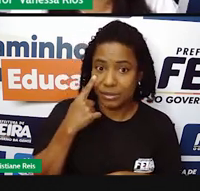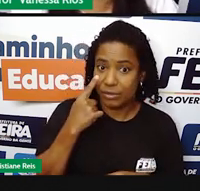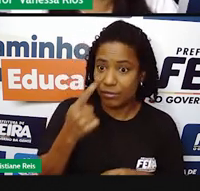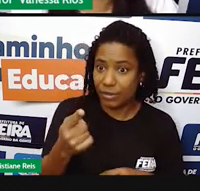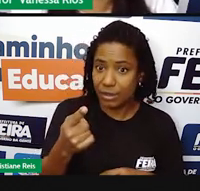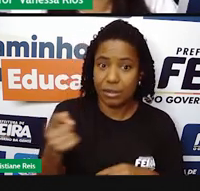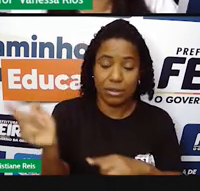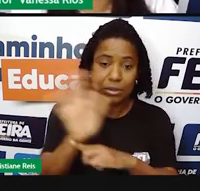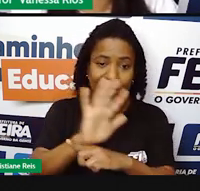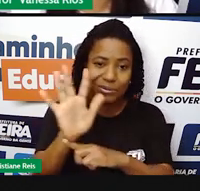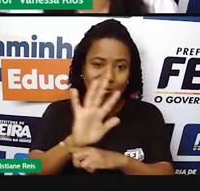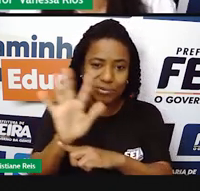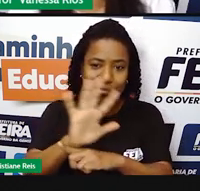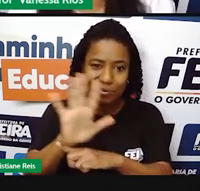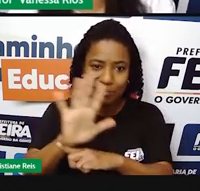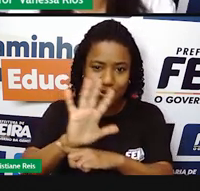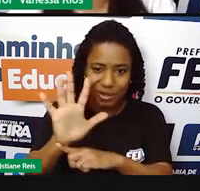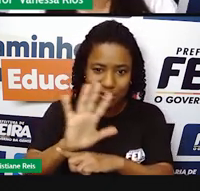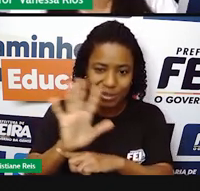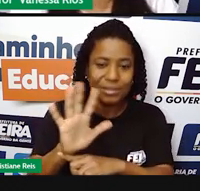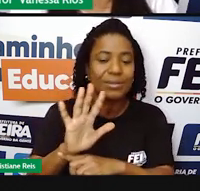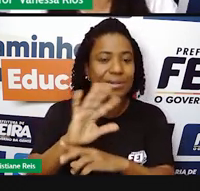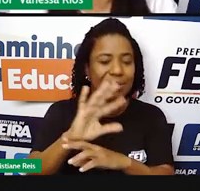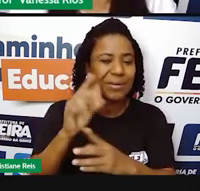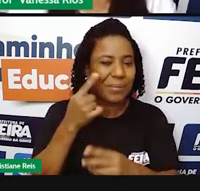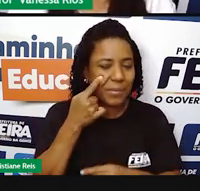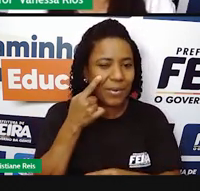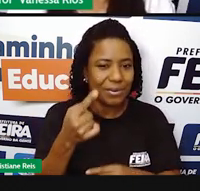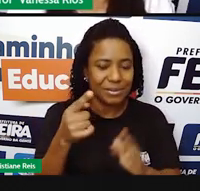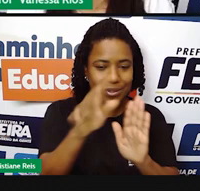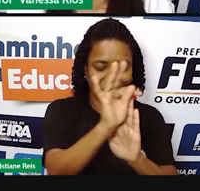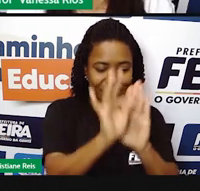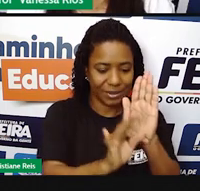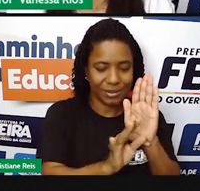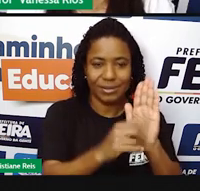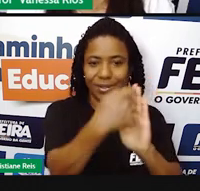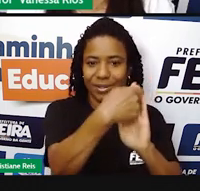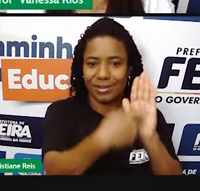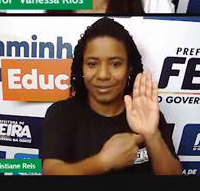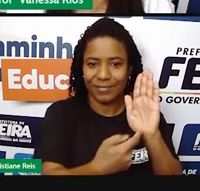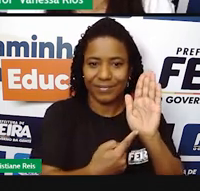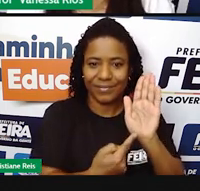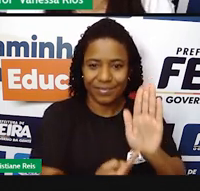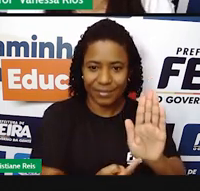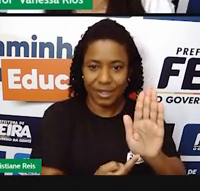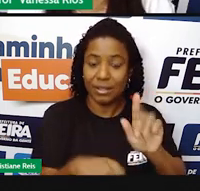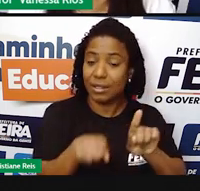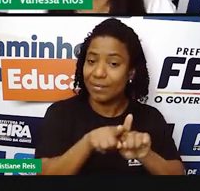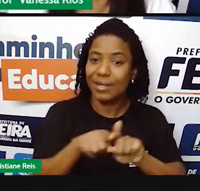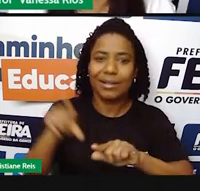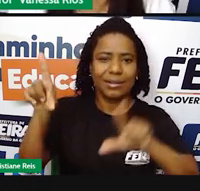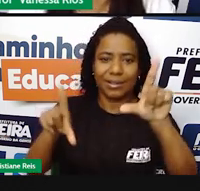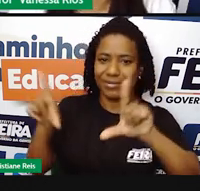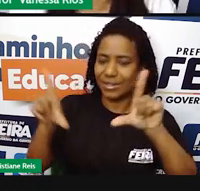que complementa a reportagem em texto escrito, mas também é o que a gente observa das reportagens que passam na